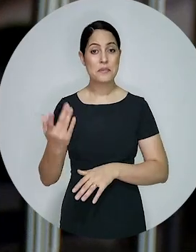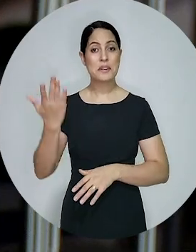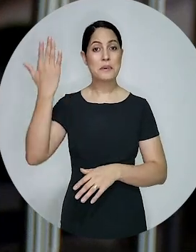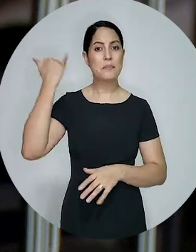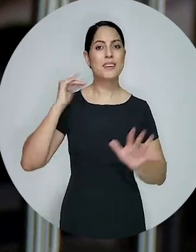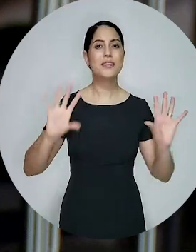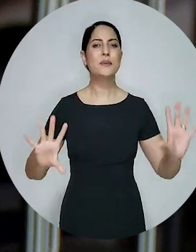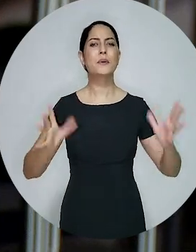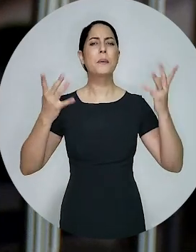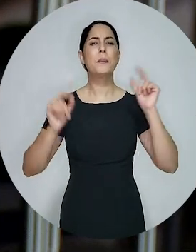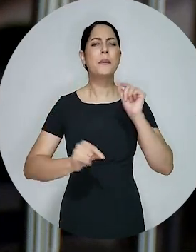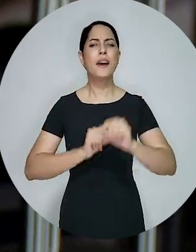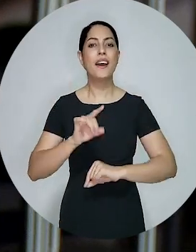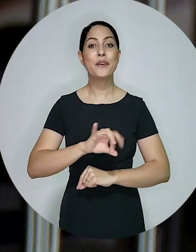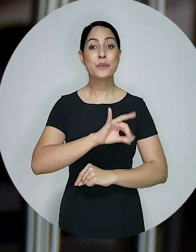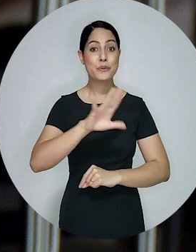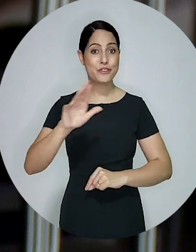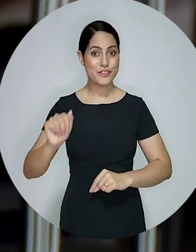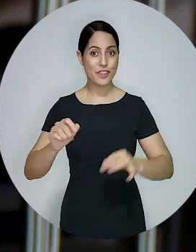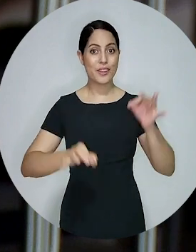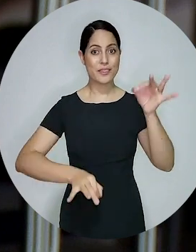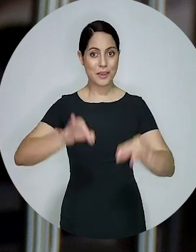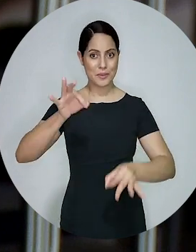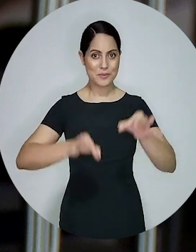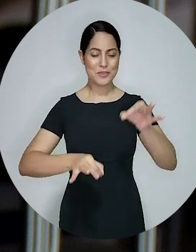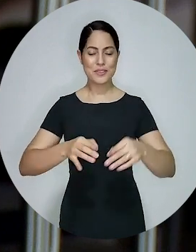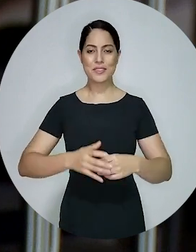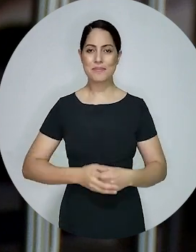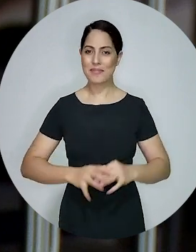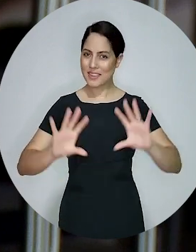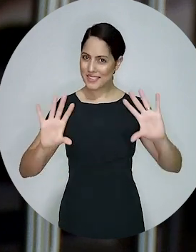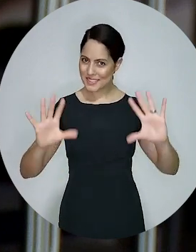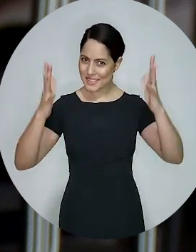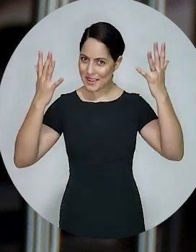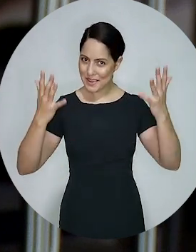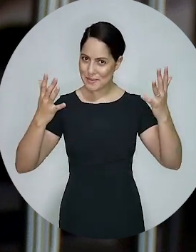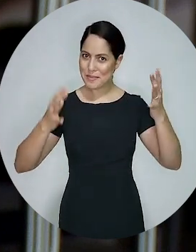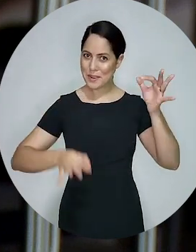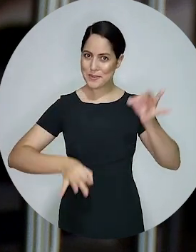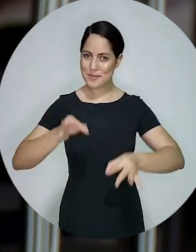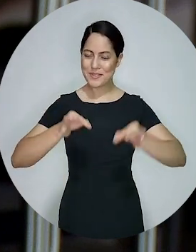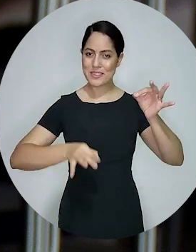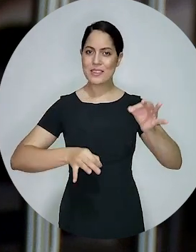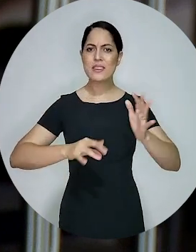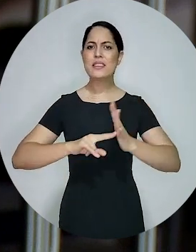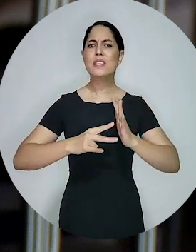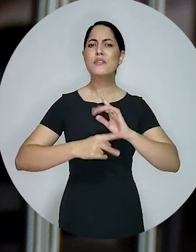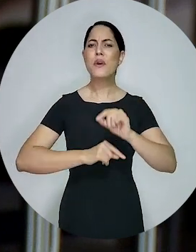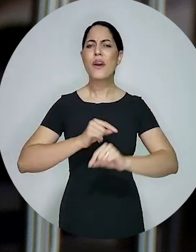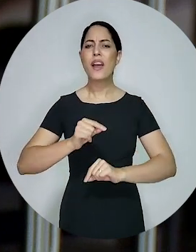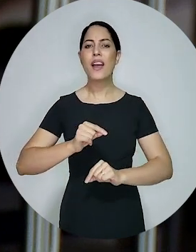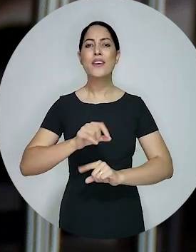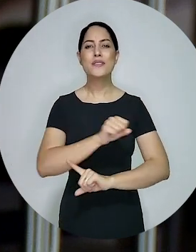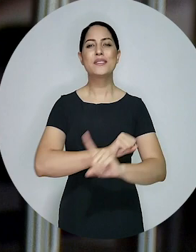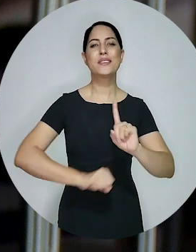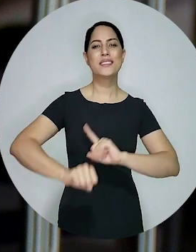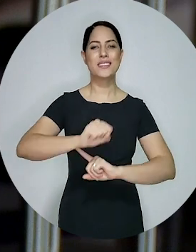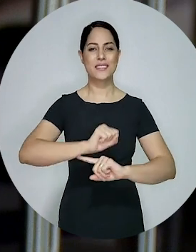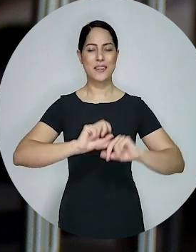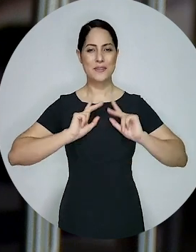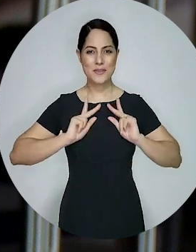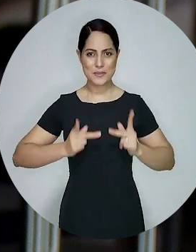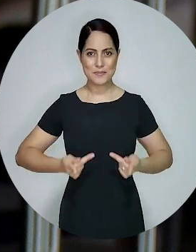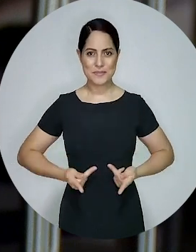Na última semana foi comemorado o Dia da Justiça. E celebrar a justiça é valorizar a construção de uma sociedade